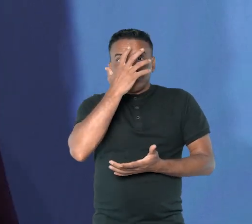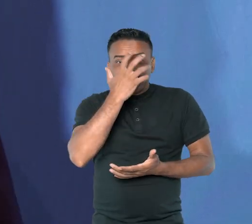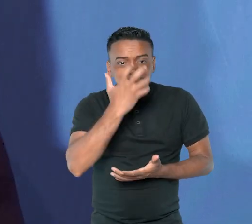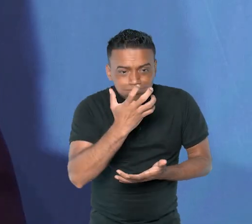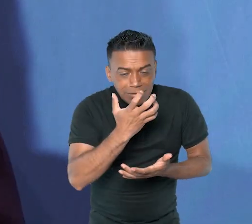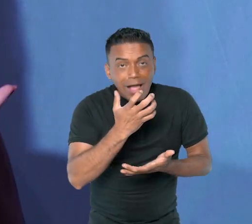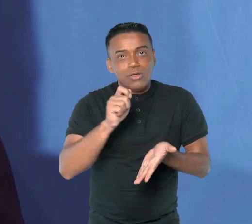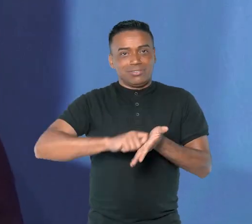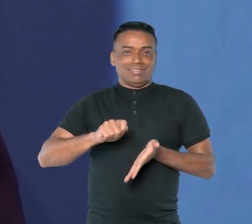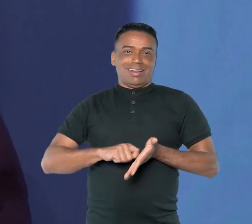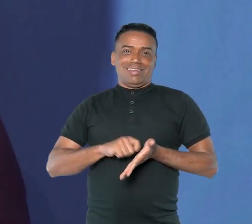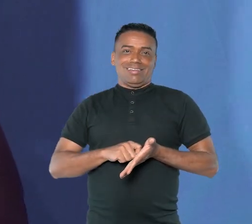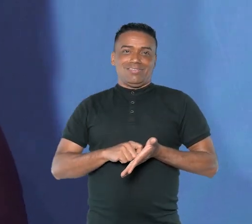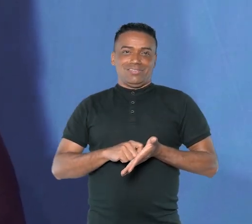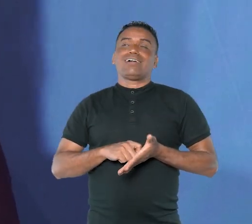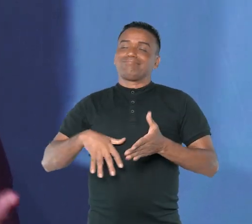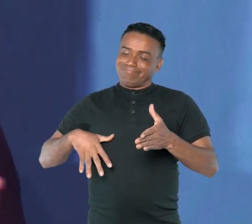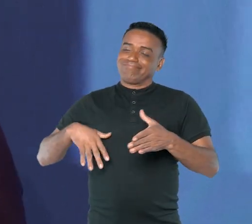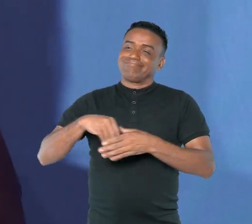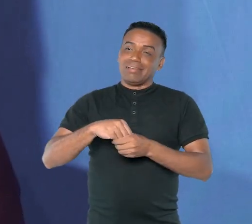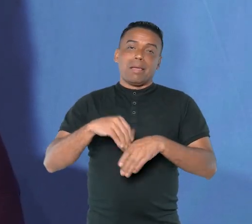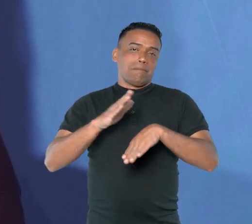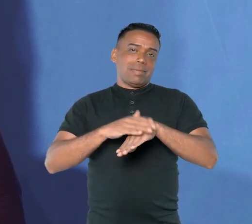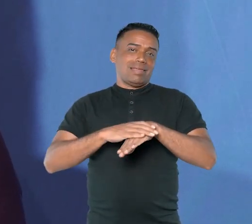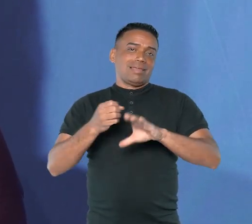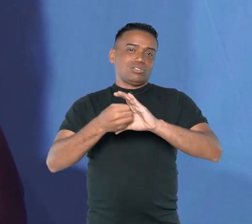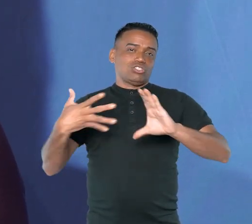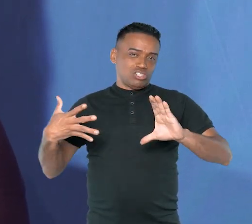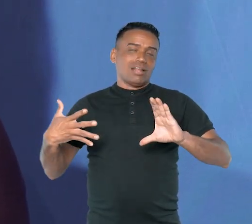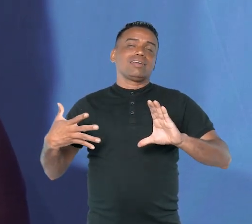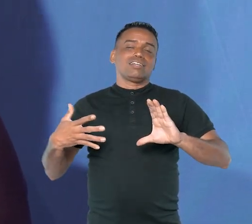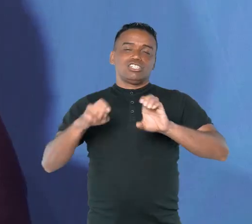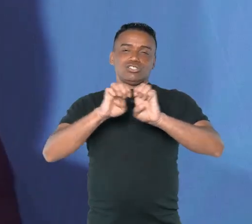a minha escrita, né? A minha forma de escrever, mas